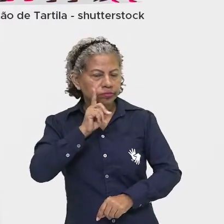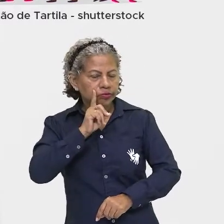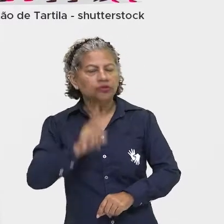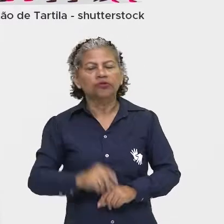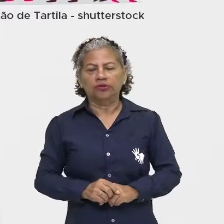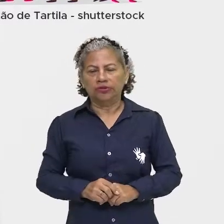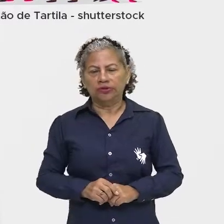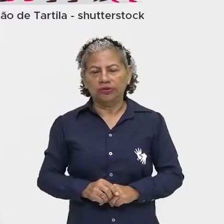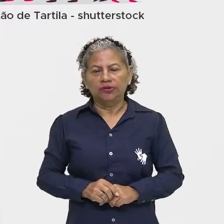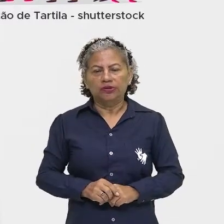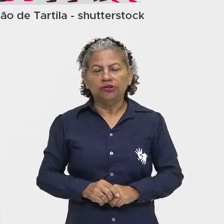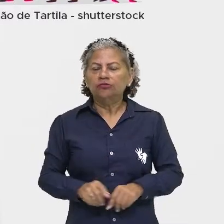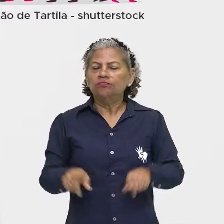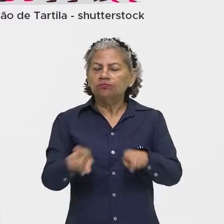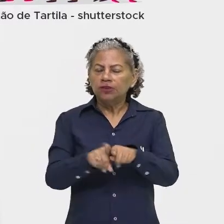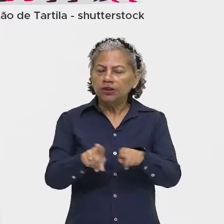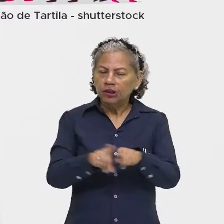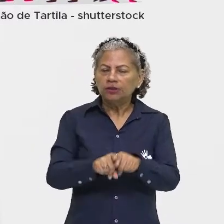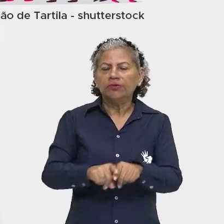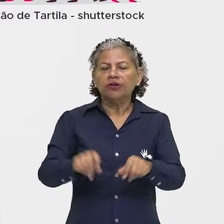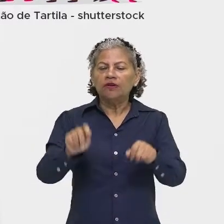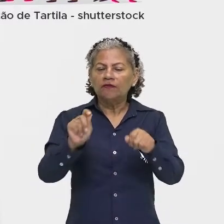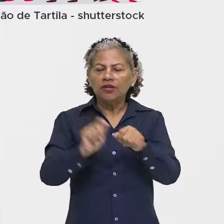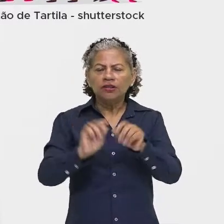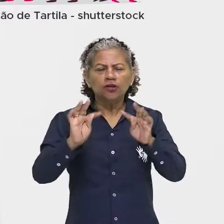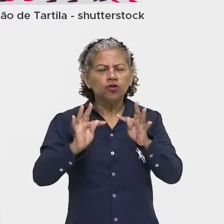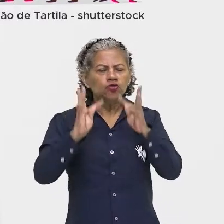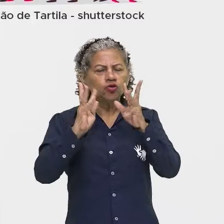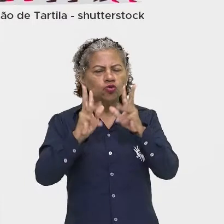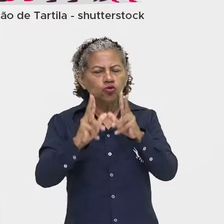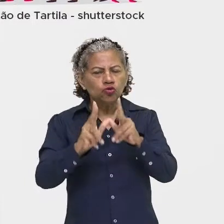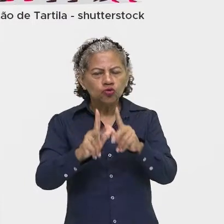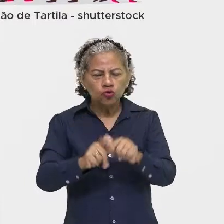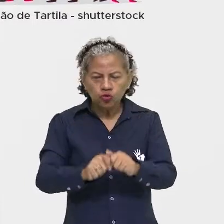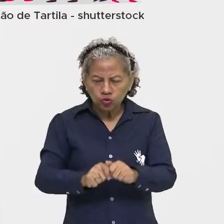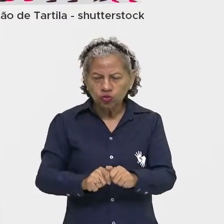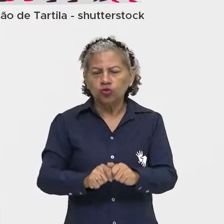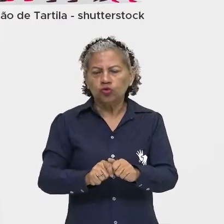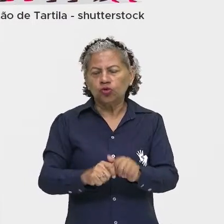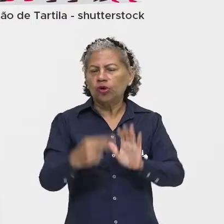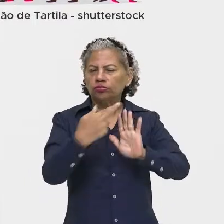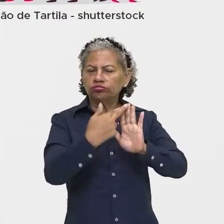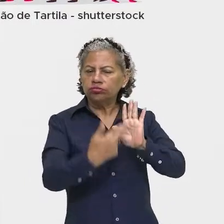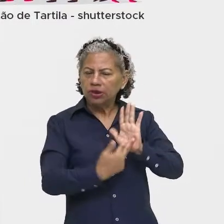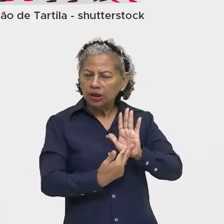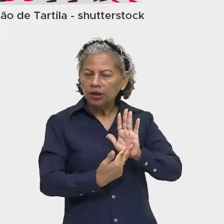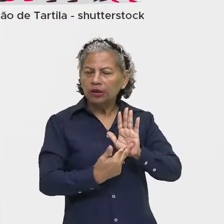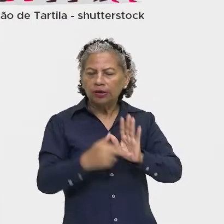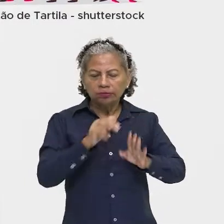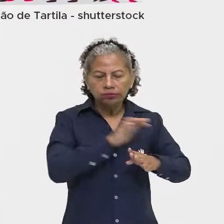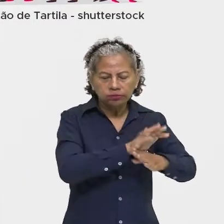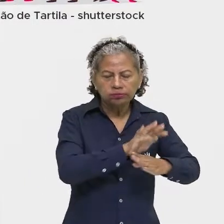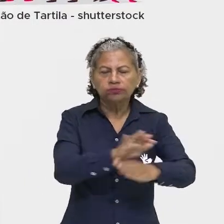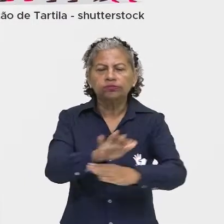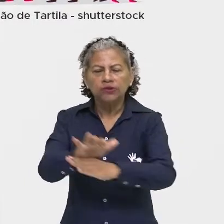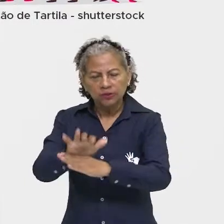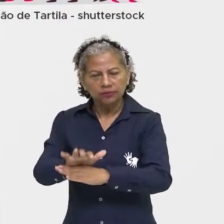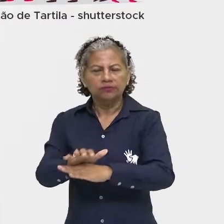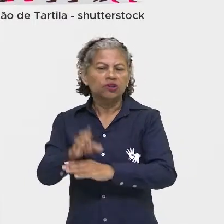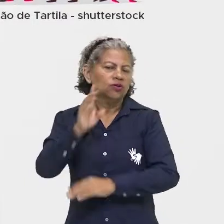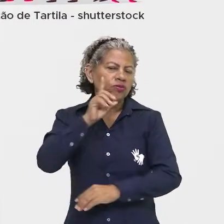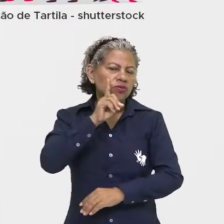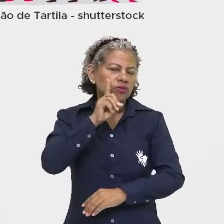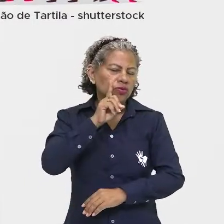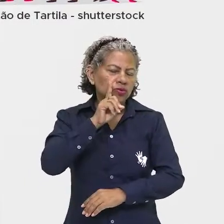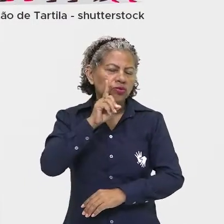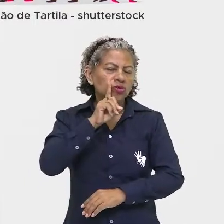perante a sociedade, cumprindo com todas as suas obrigações e seus deveres, cooperando para que cada dia